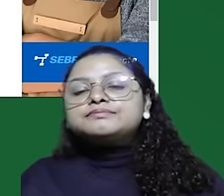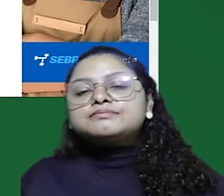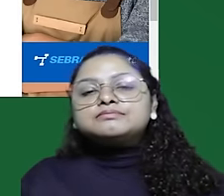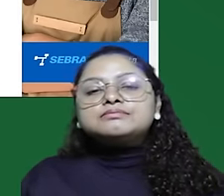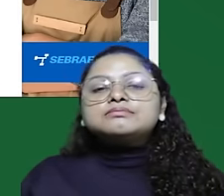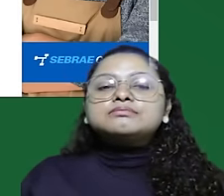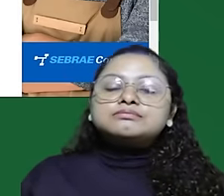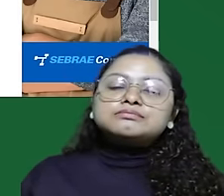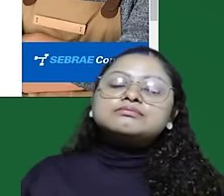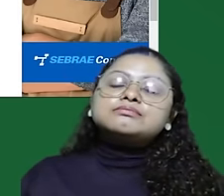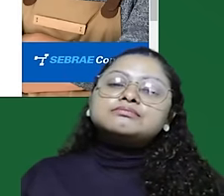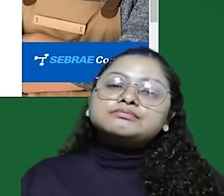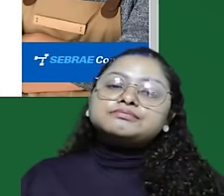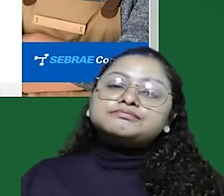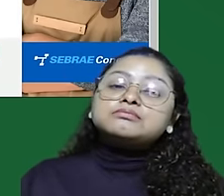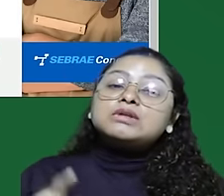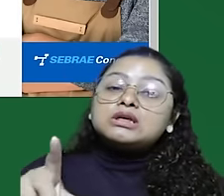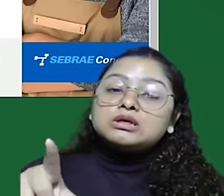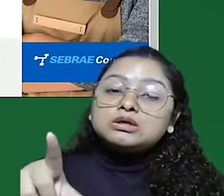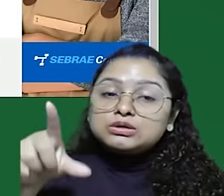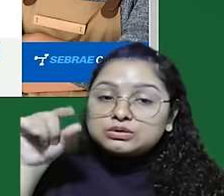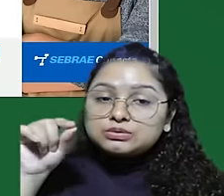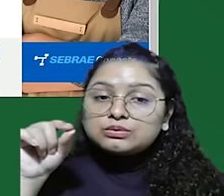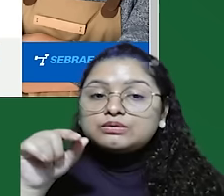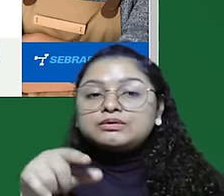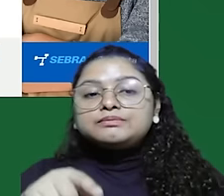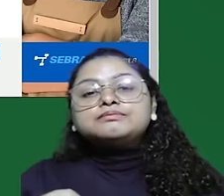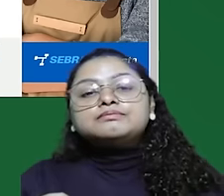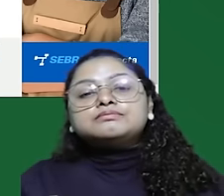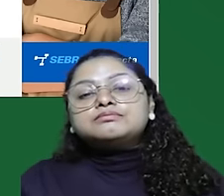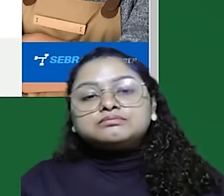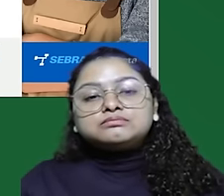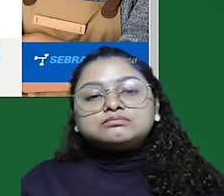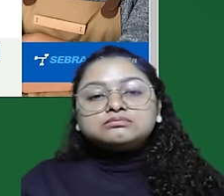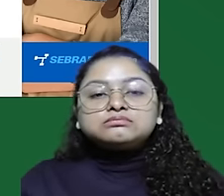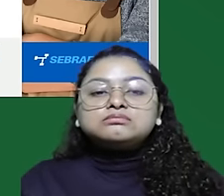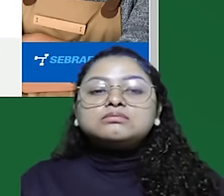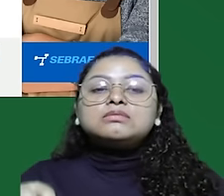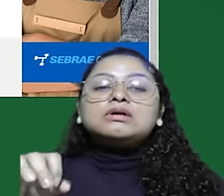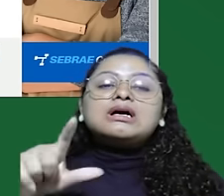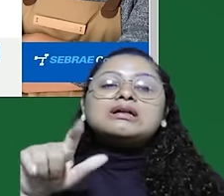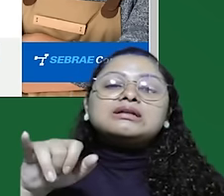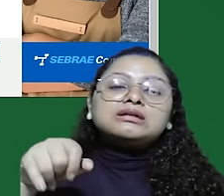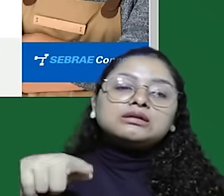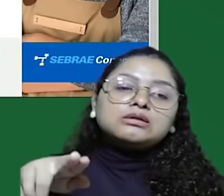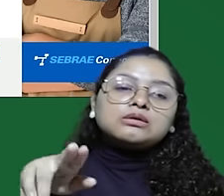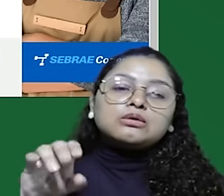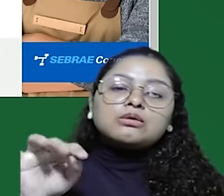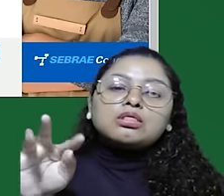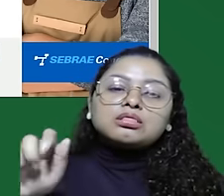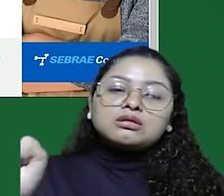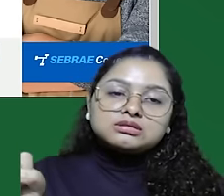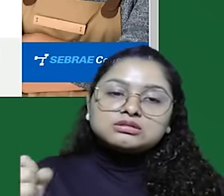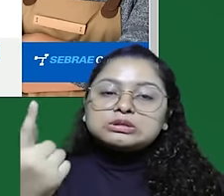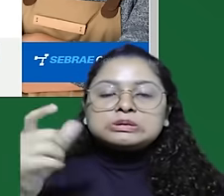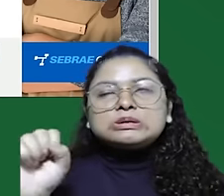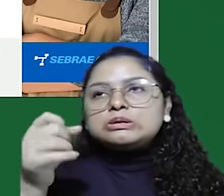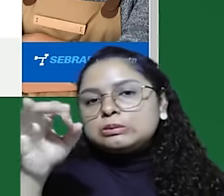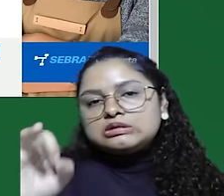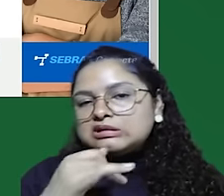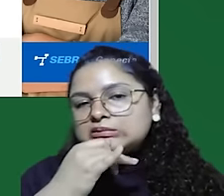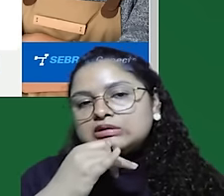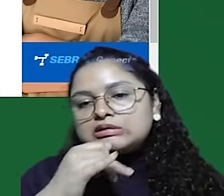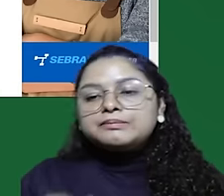operação seleciono tributado integralmente aqui eu coloco a alíquota 18% por exemplo